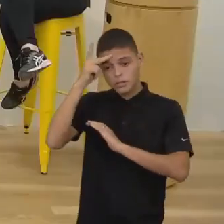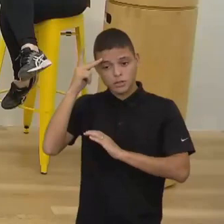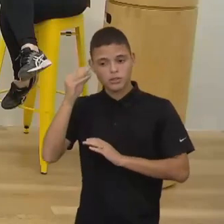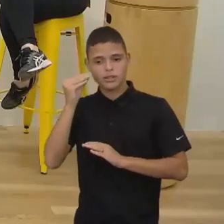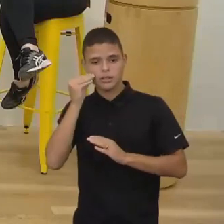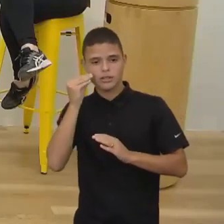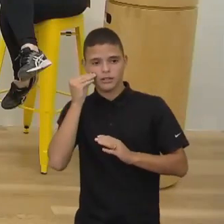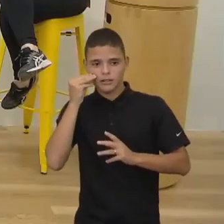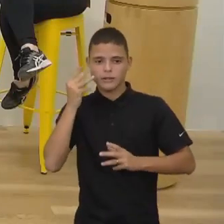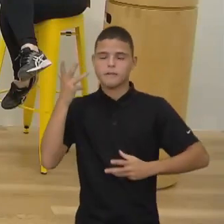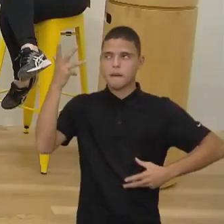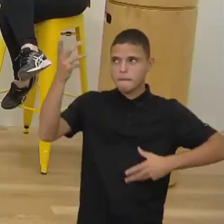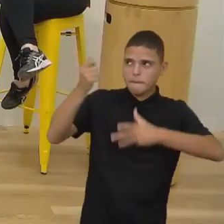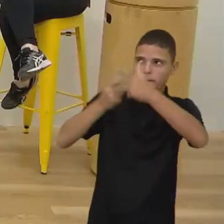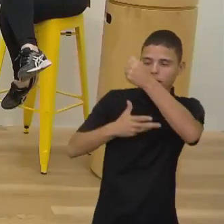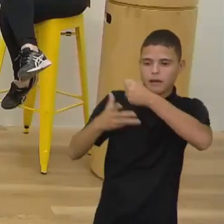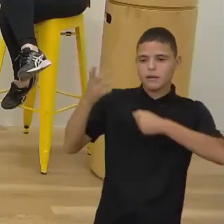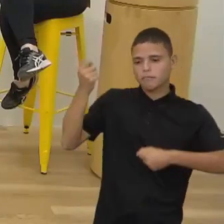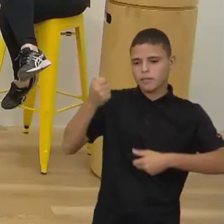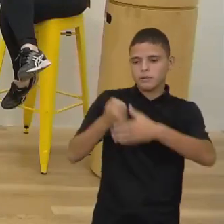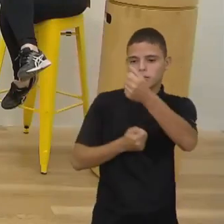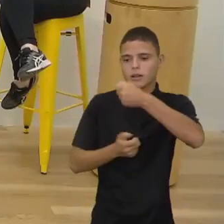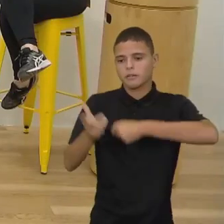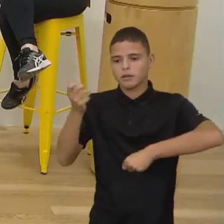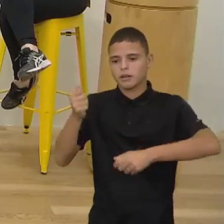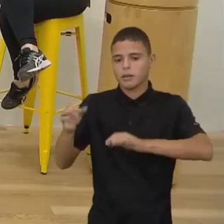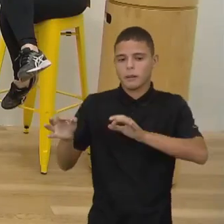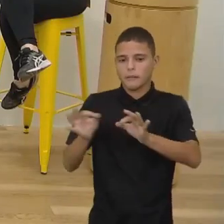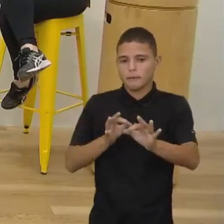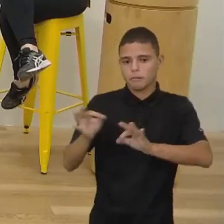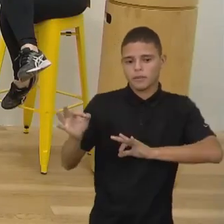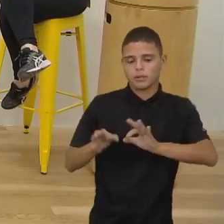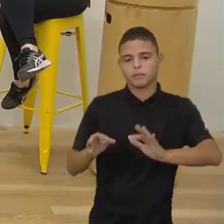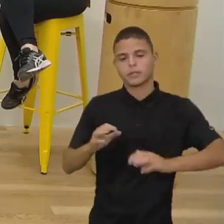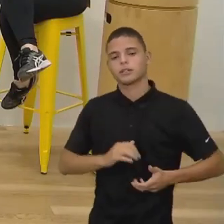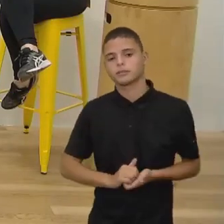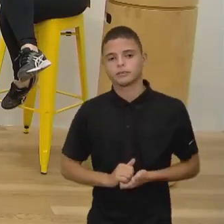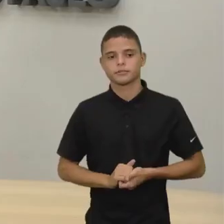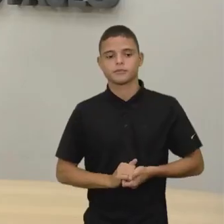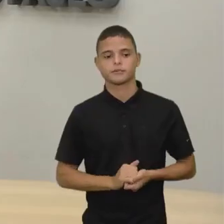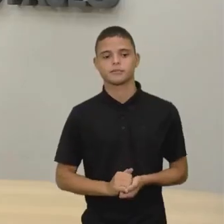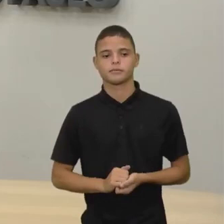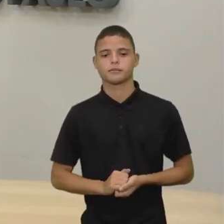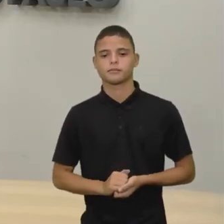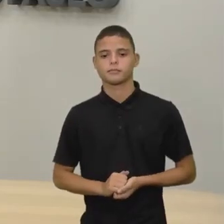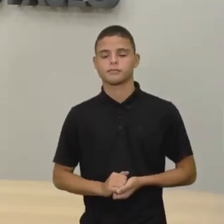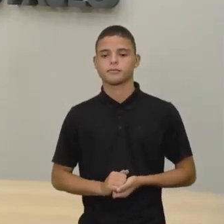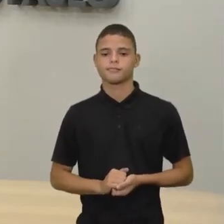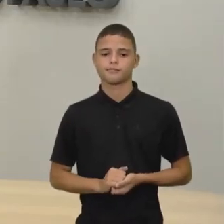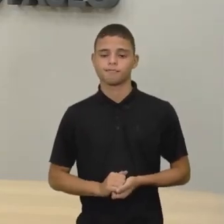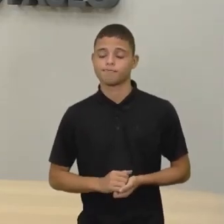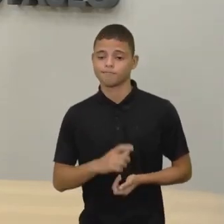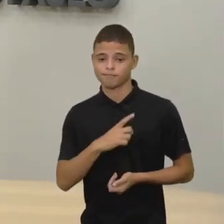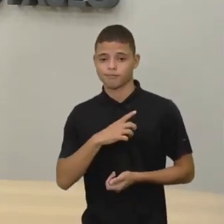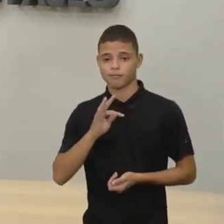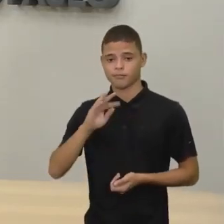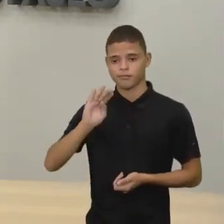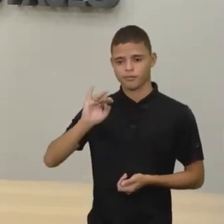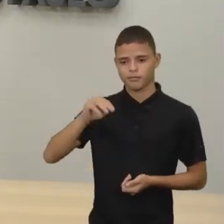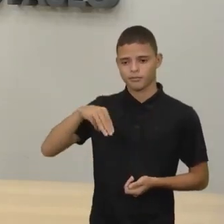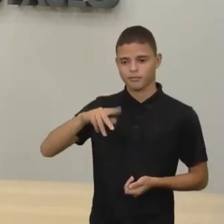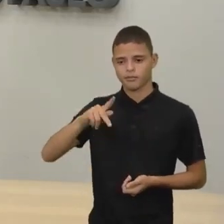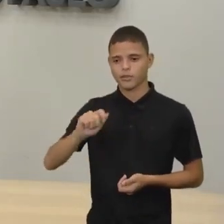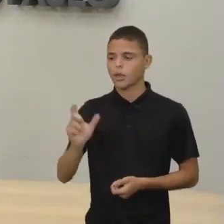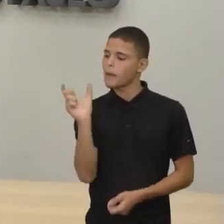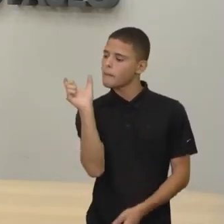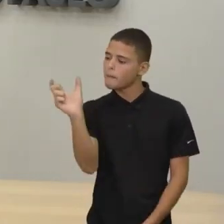então eles dão os apoios lá no acampamento. Né, eles são considerados tibetanos lá. Né, tem segunda linguista. Essa palavra